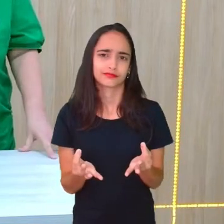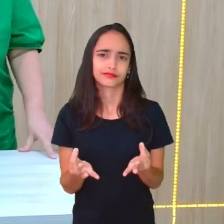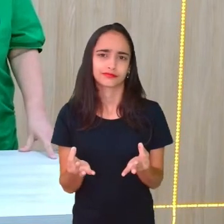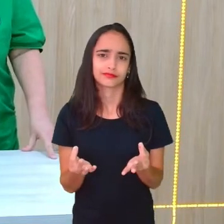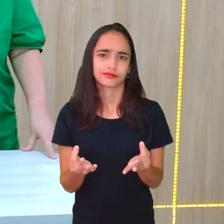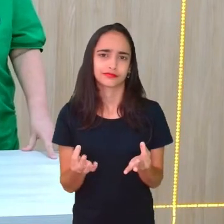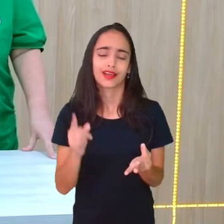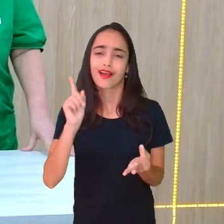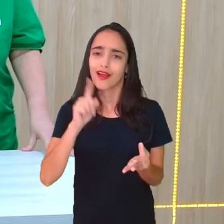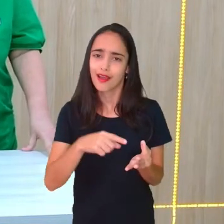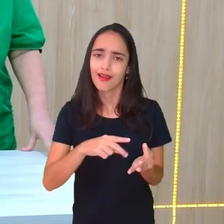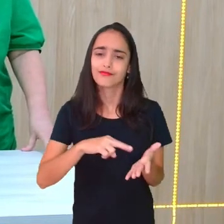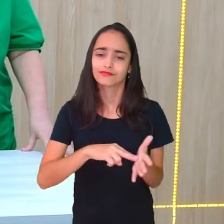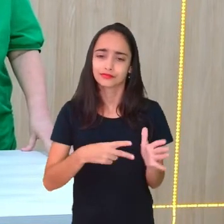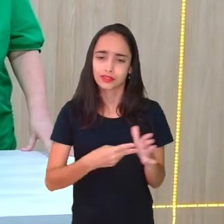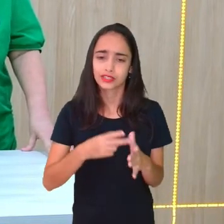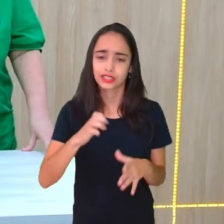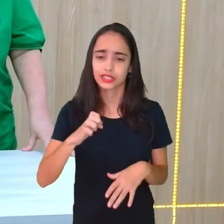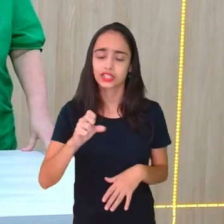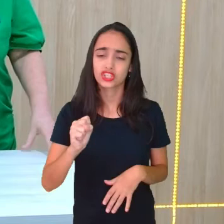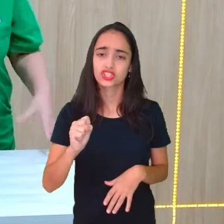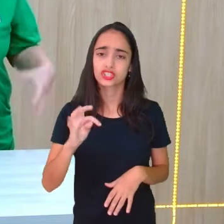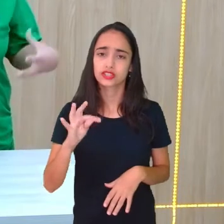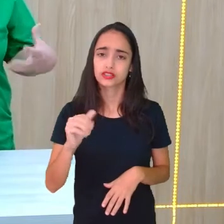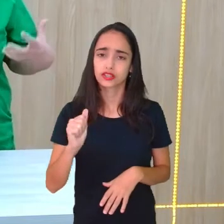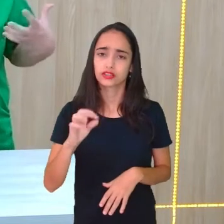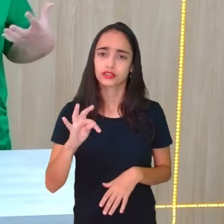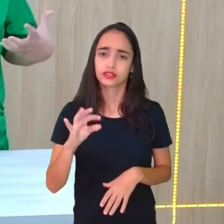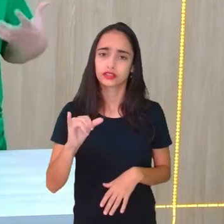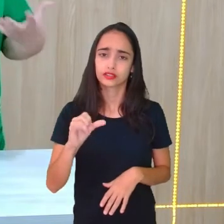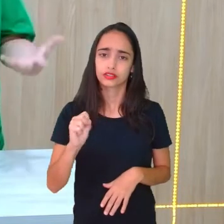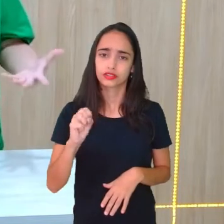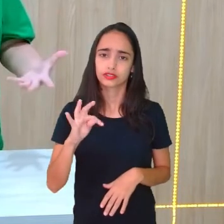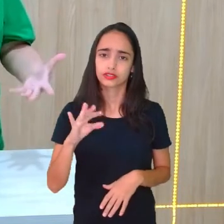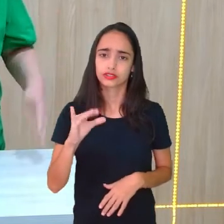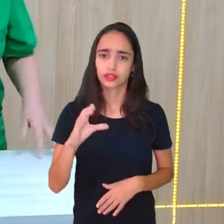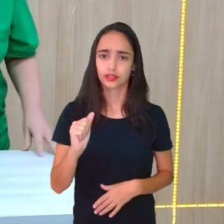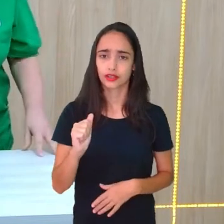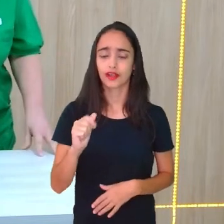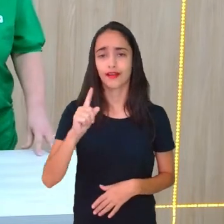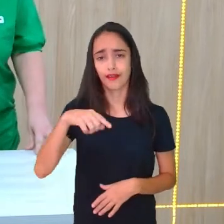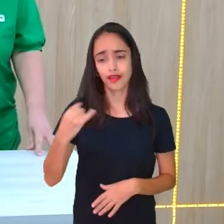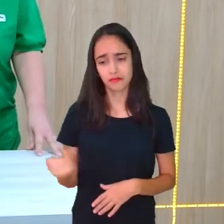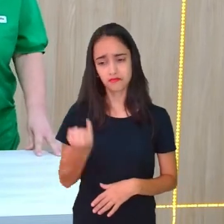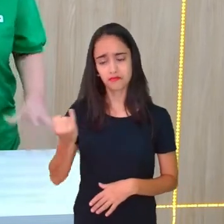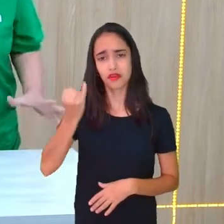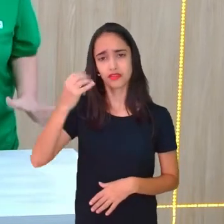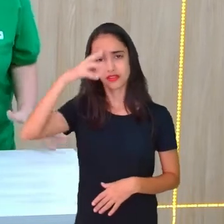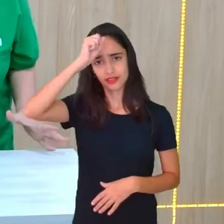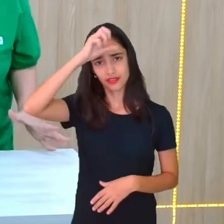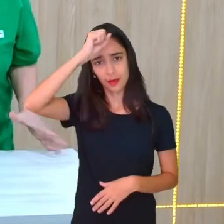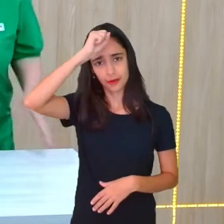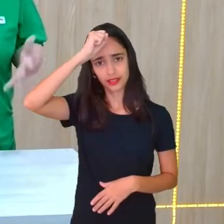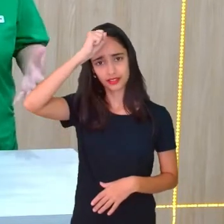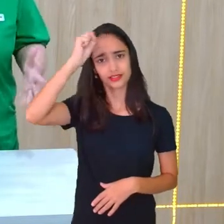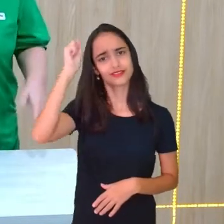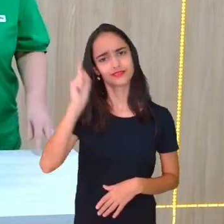Se é estatística, é. E se as coisas importantes para aprender em estatística, é. E eu só vou